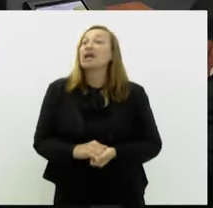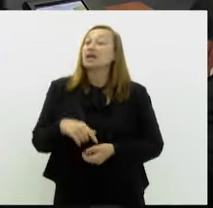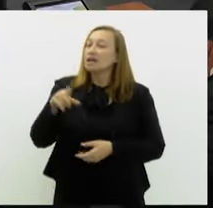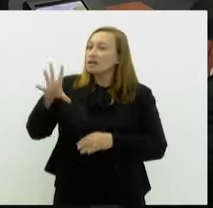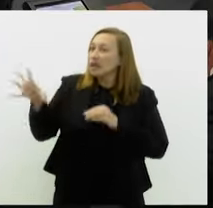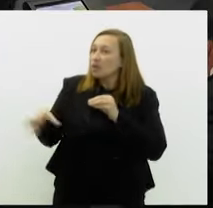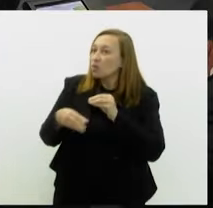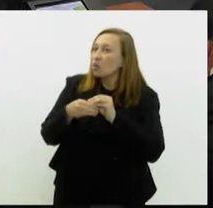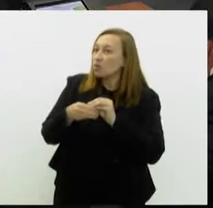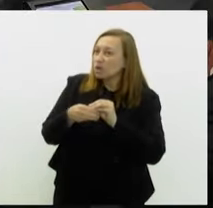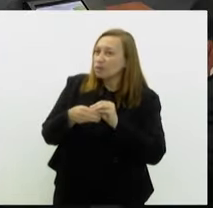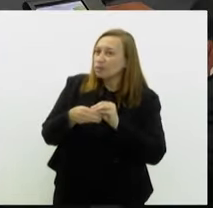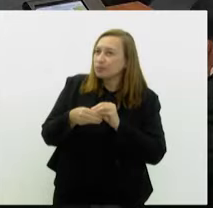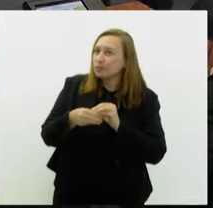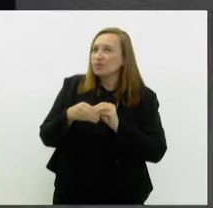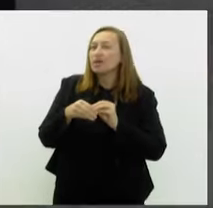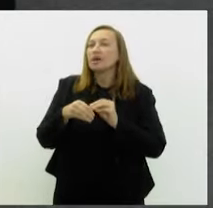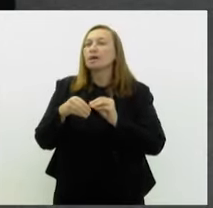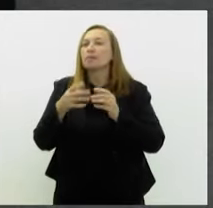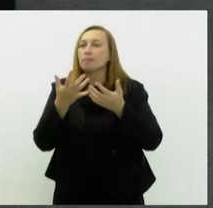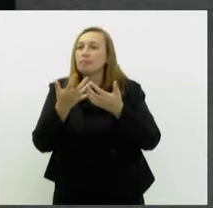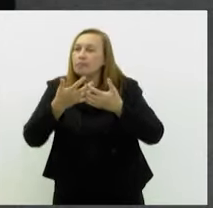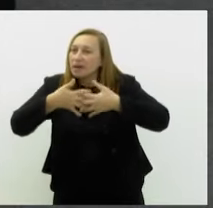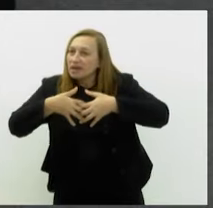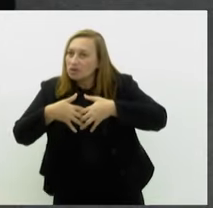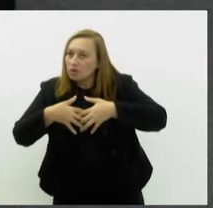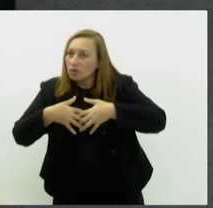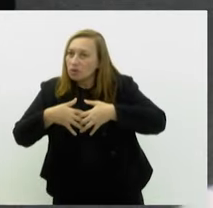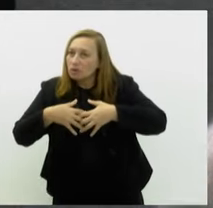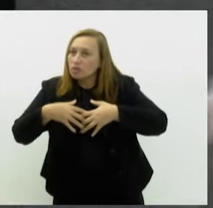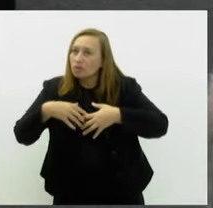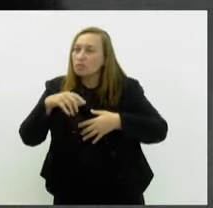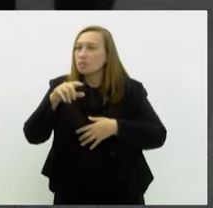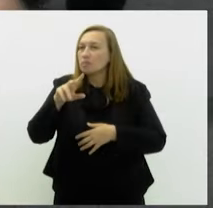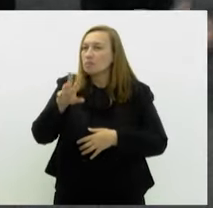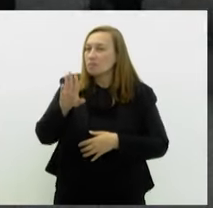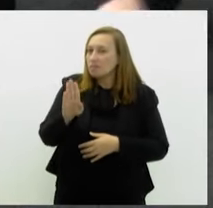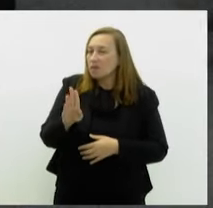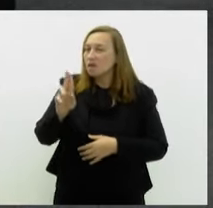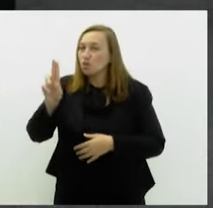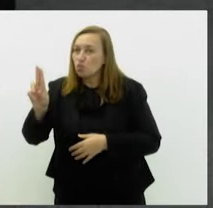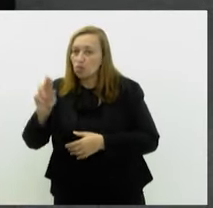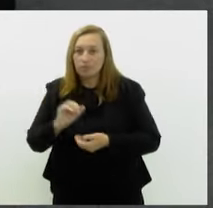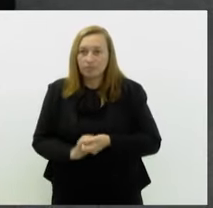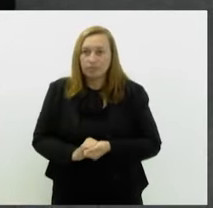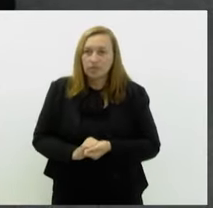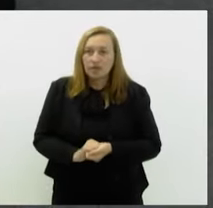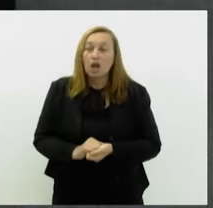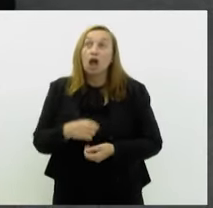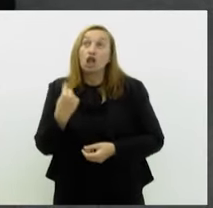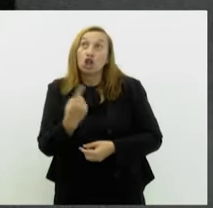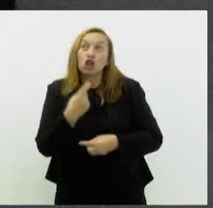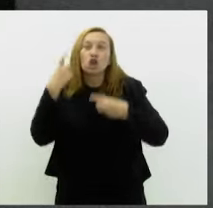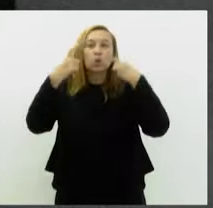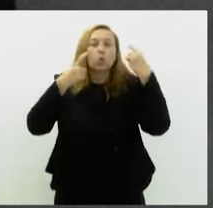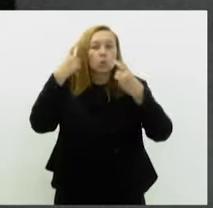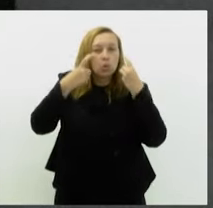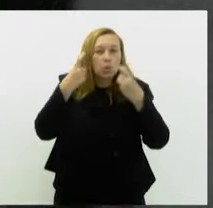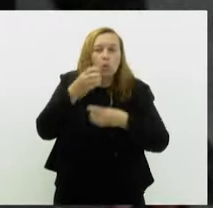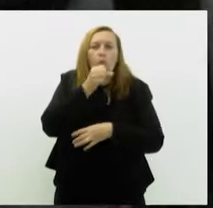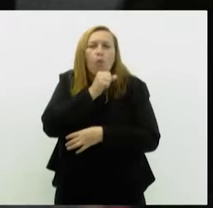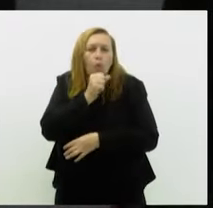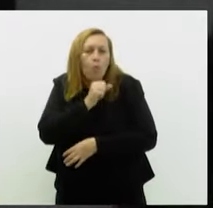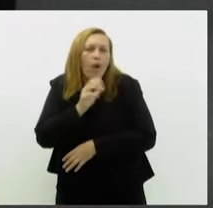incluir Petrópolis no bilhete único. Nós temos uma preocupação antiga com isso,